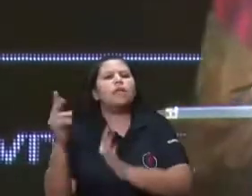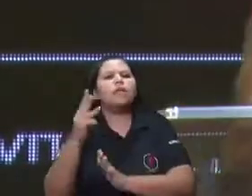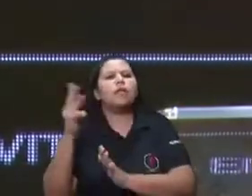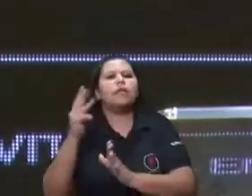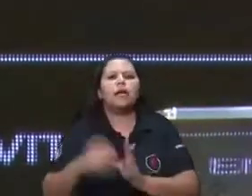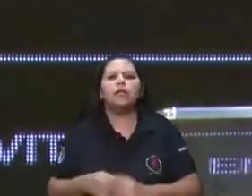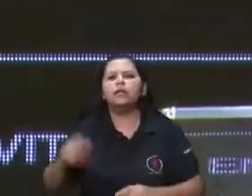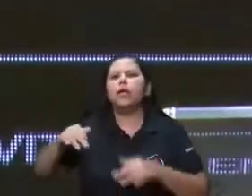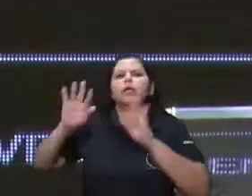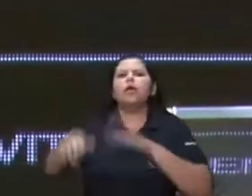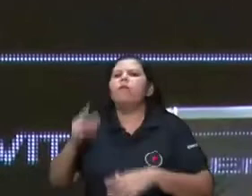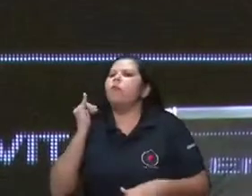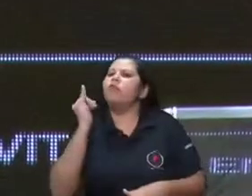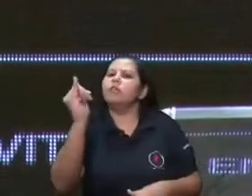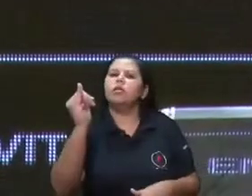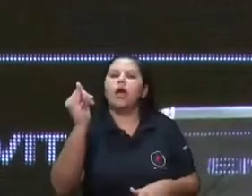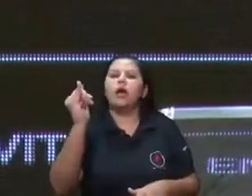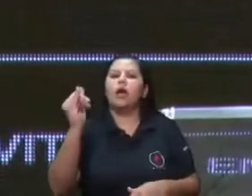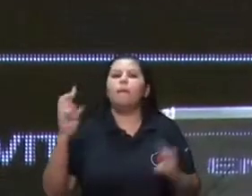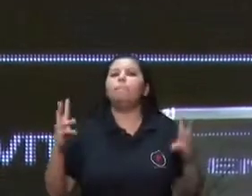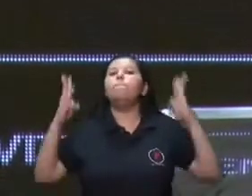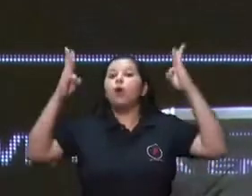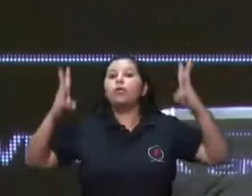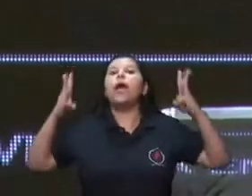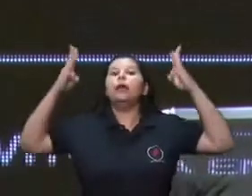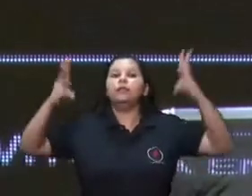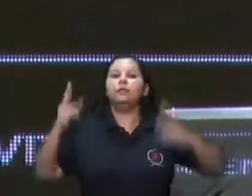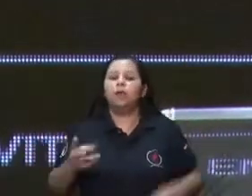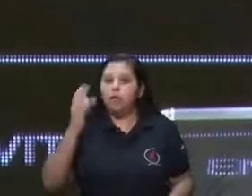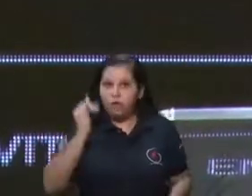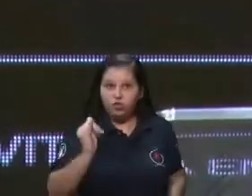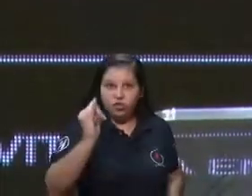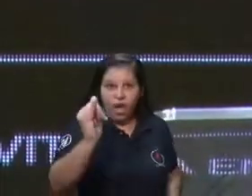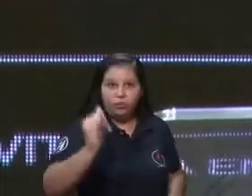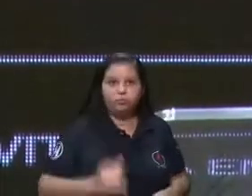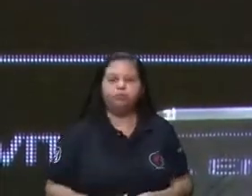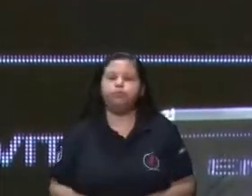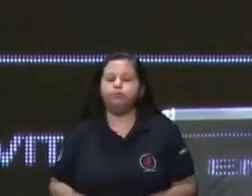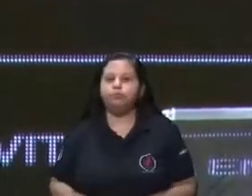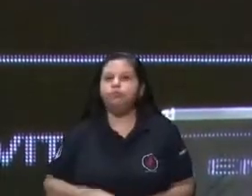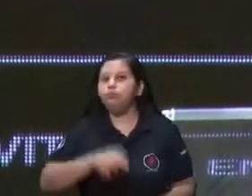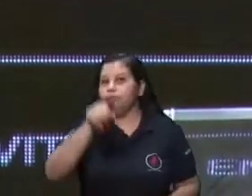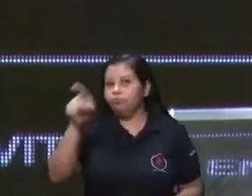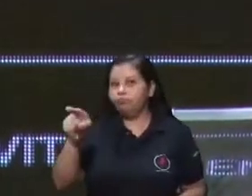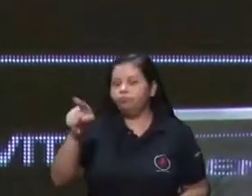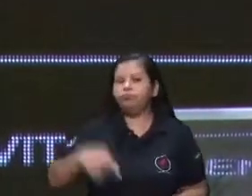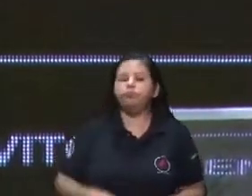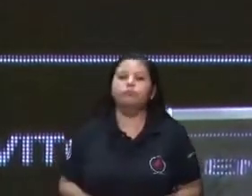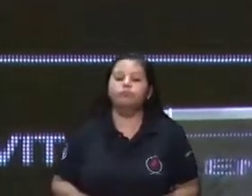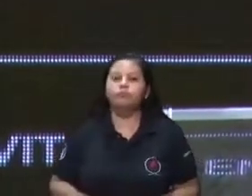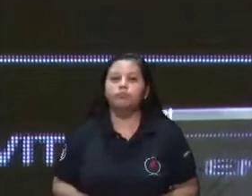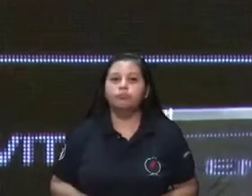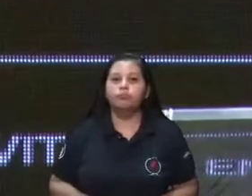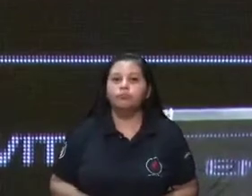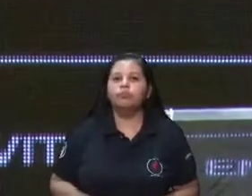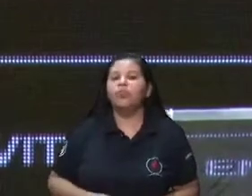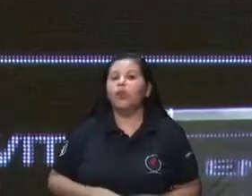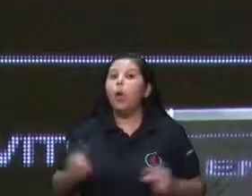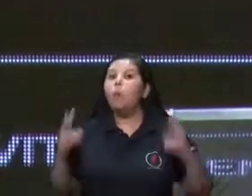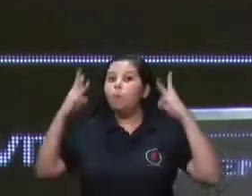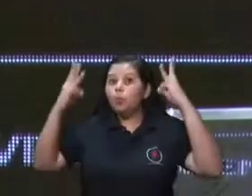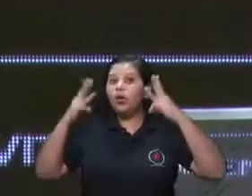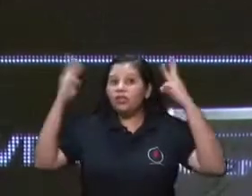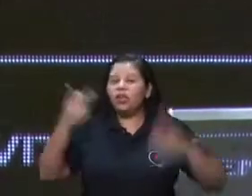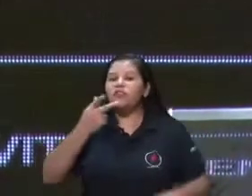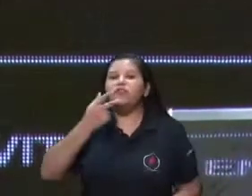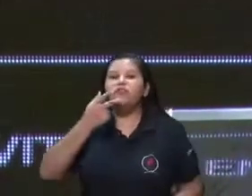agora é Moisés. E Moisés vai dizer assim: e de Gade disse: bendito aquele